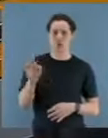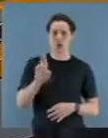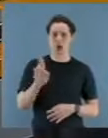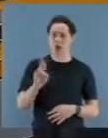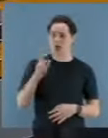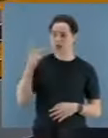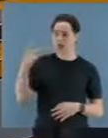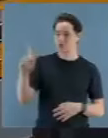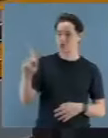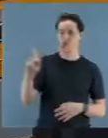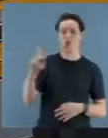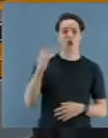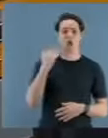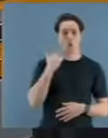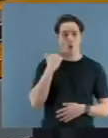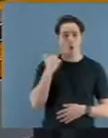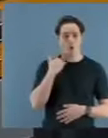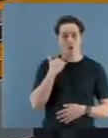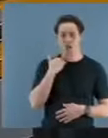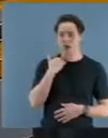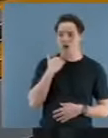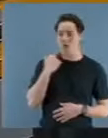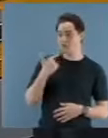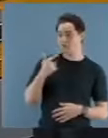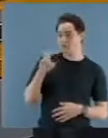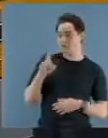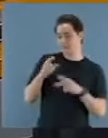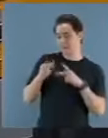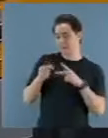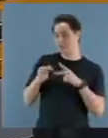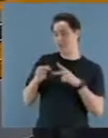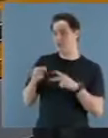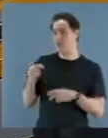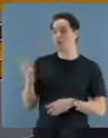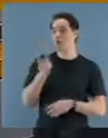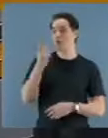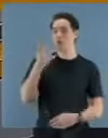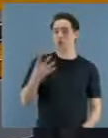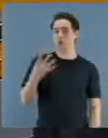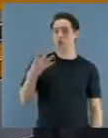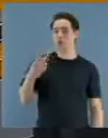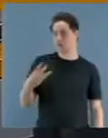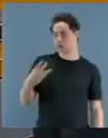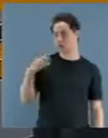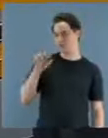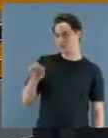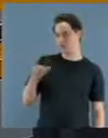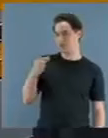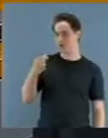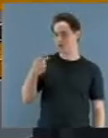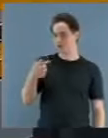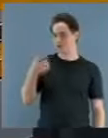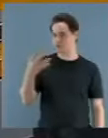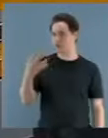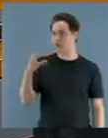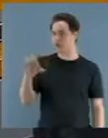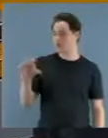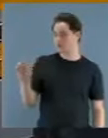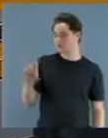crédito, 25 PIX na sua conta, valor de R$ 43.749.